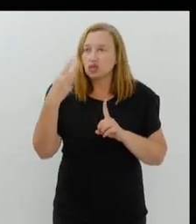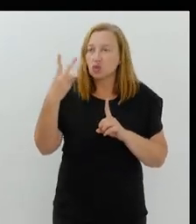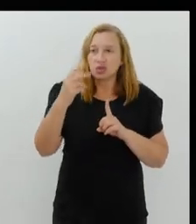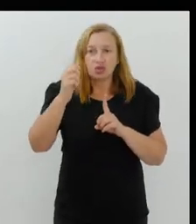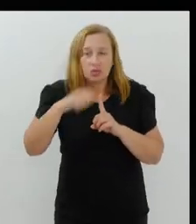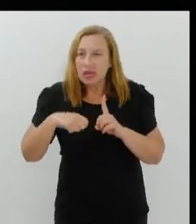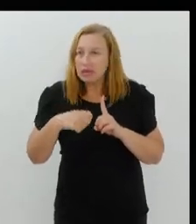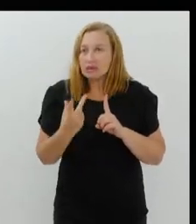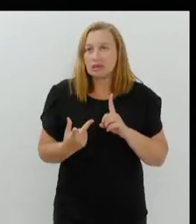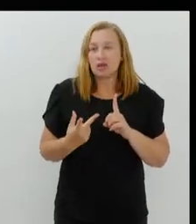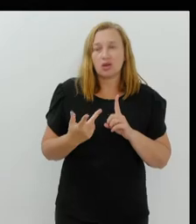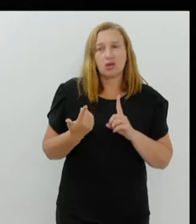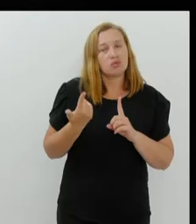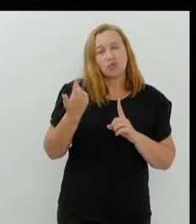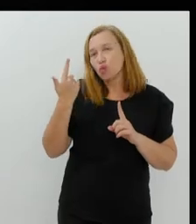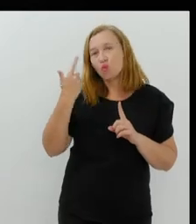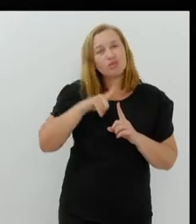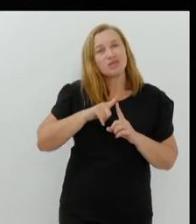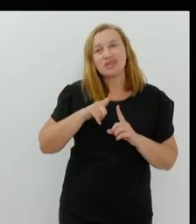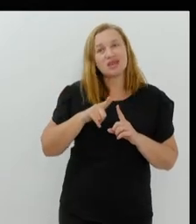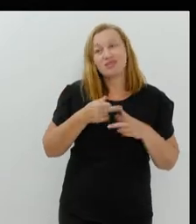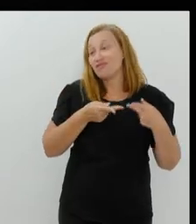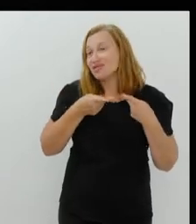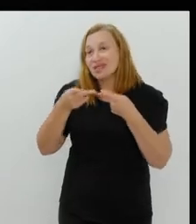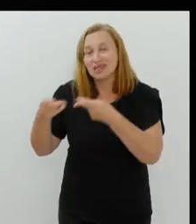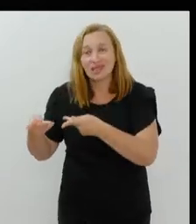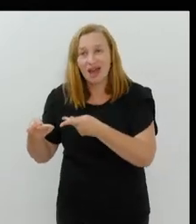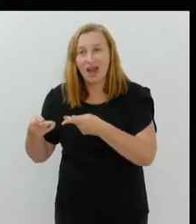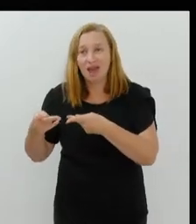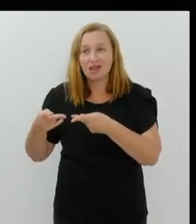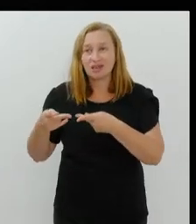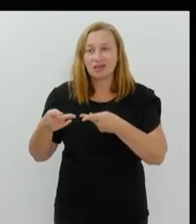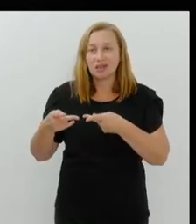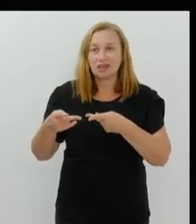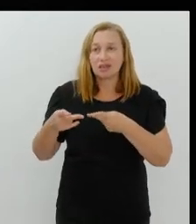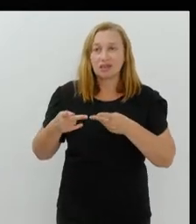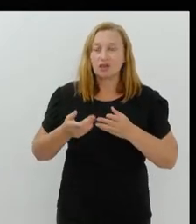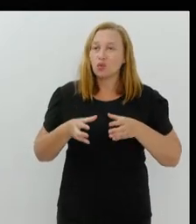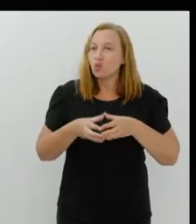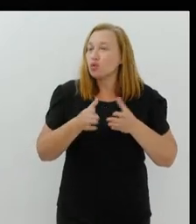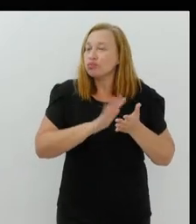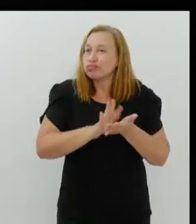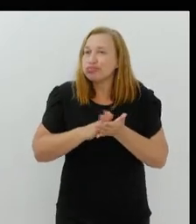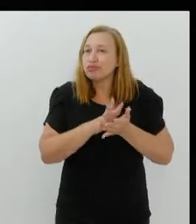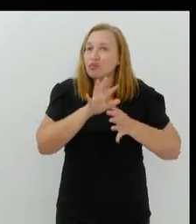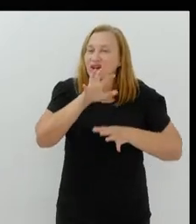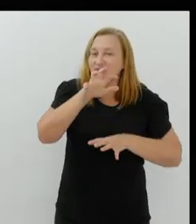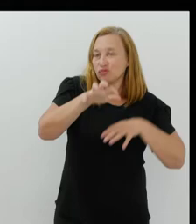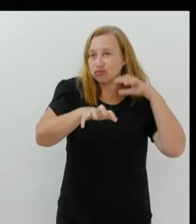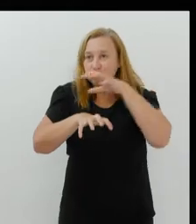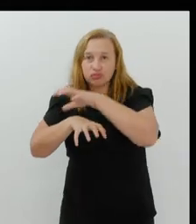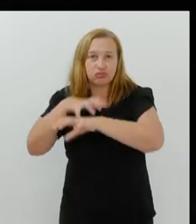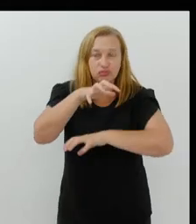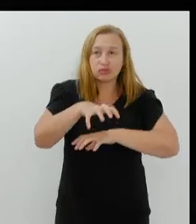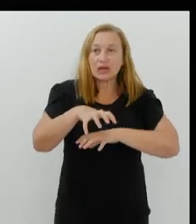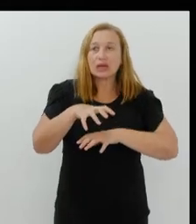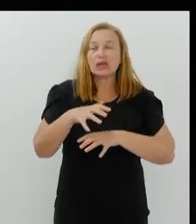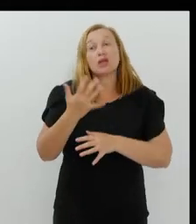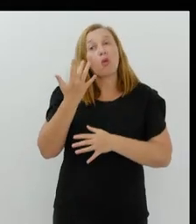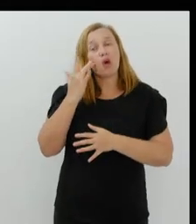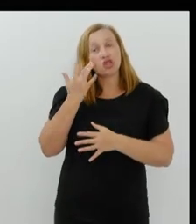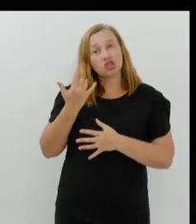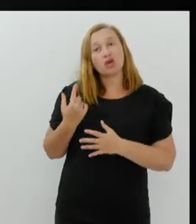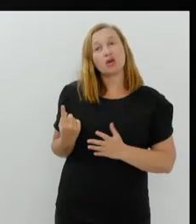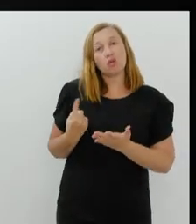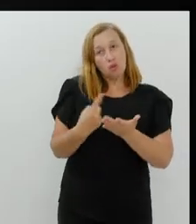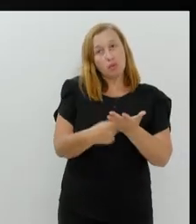daqui a 1 mês, daqui a 2 meses. E aí eu consegui não, eu não tava conseguindo frequentar muito a Império, e aí eu achei melhor pra gente manter... Aquela